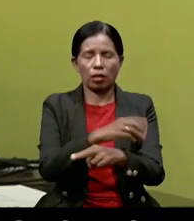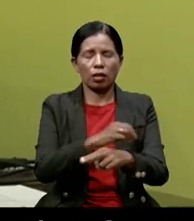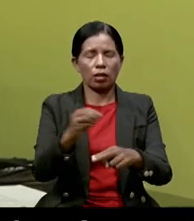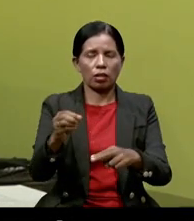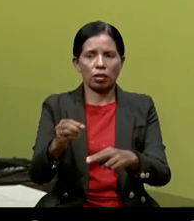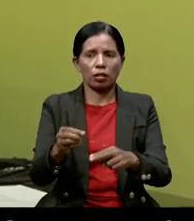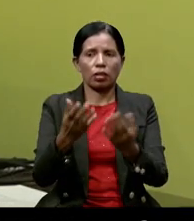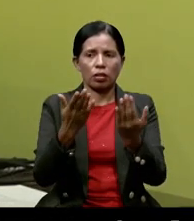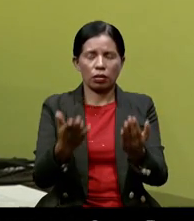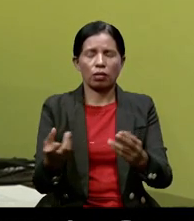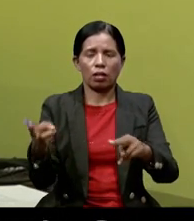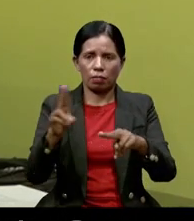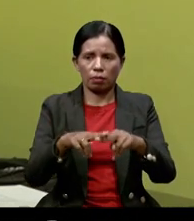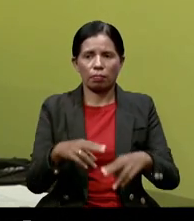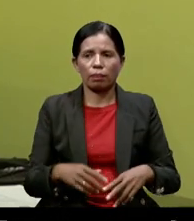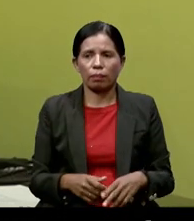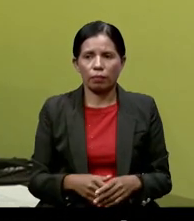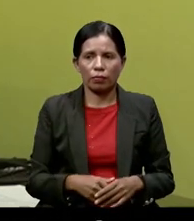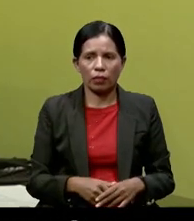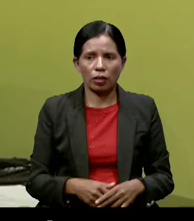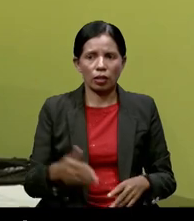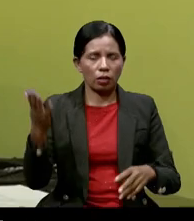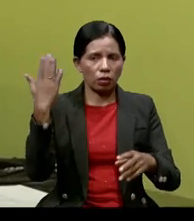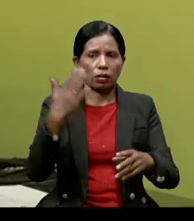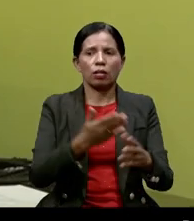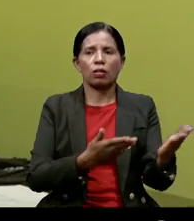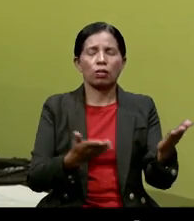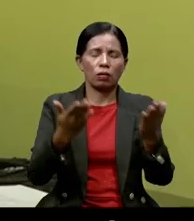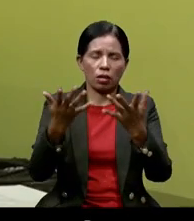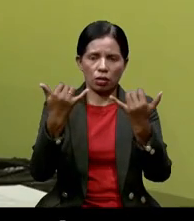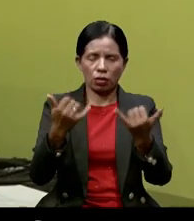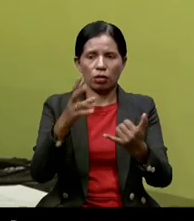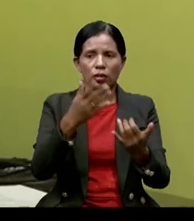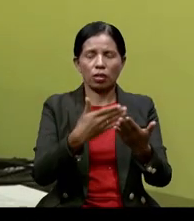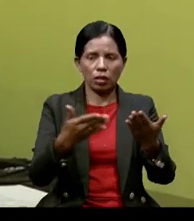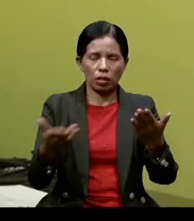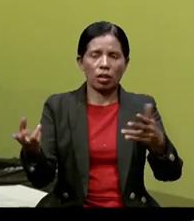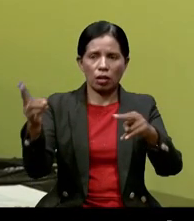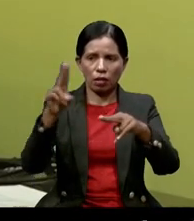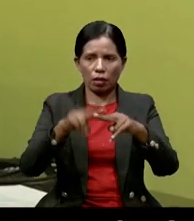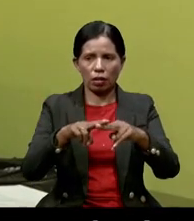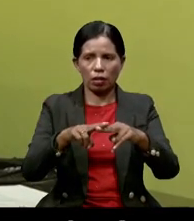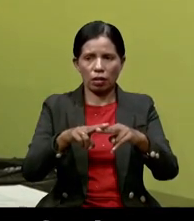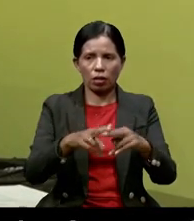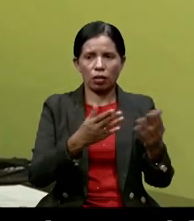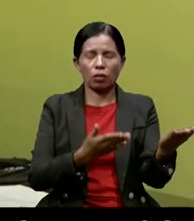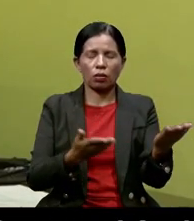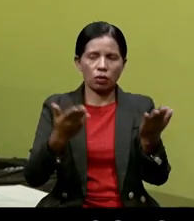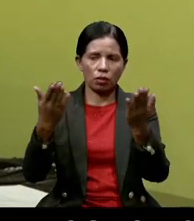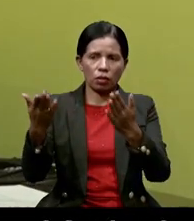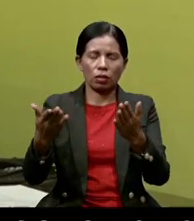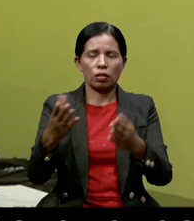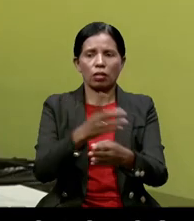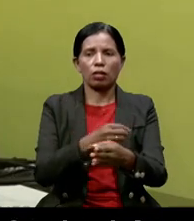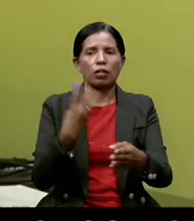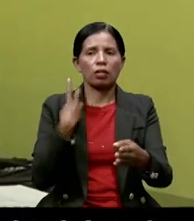ne torang gari ke ne aumenta anta ulu kura ki gida kari lo ruah ora da ne sasana aumenta na hakar tula da la ida karong hat anta